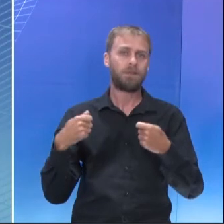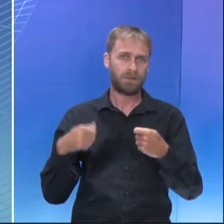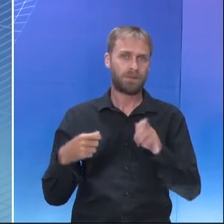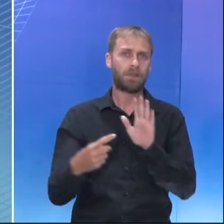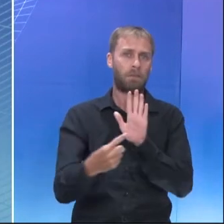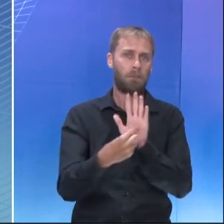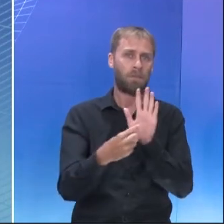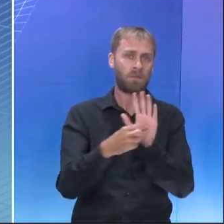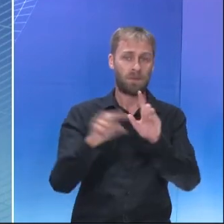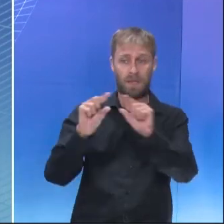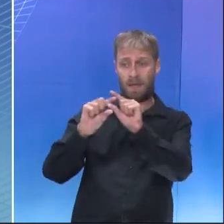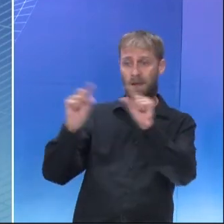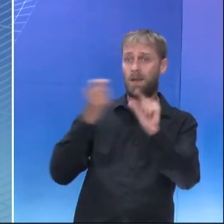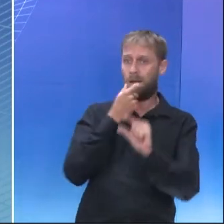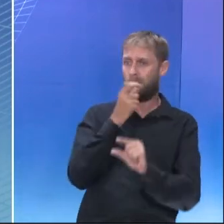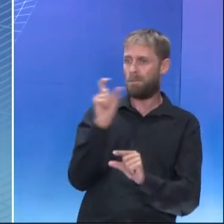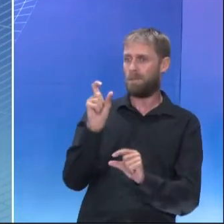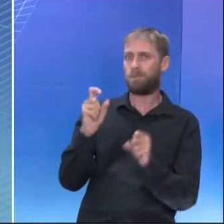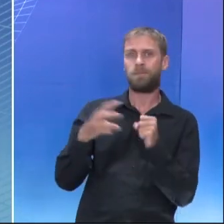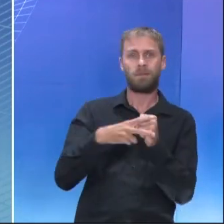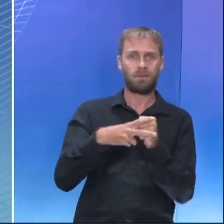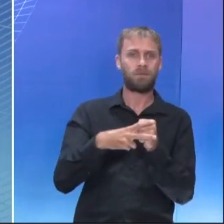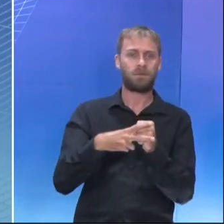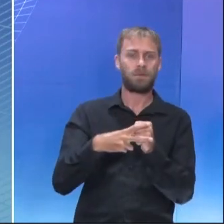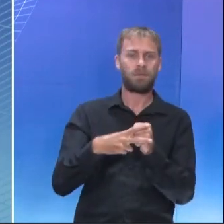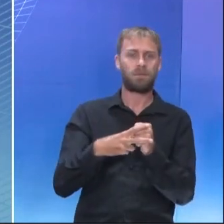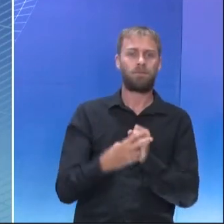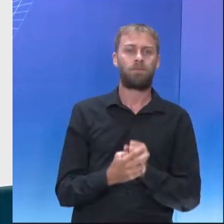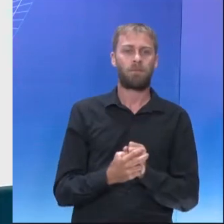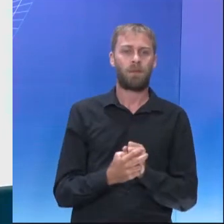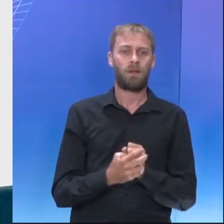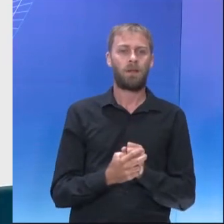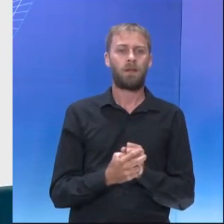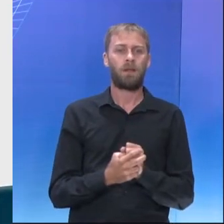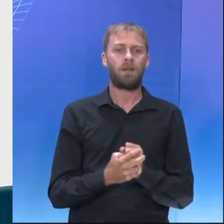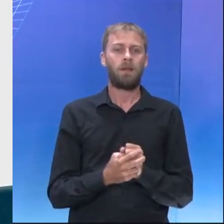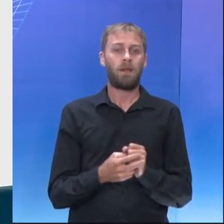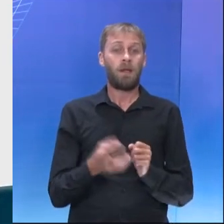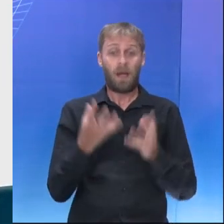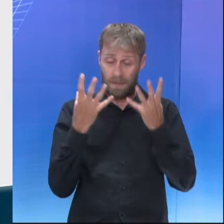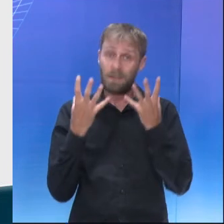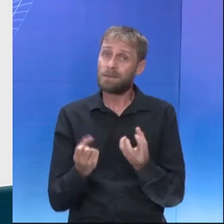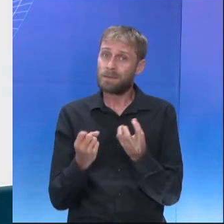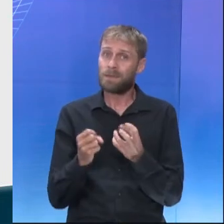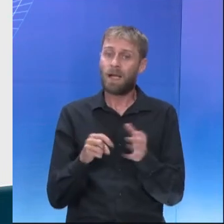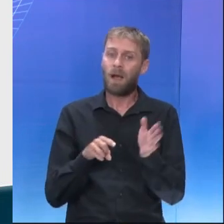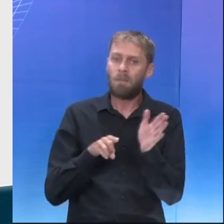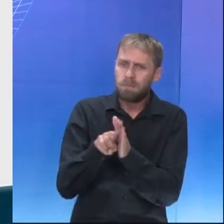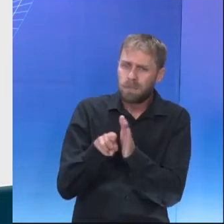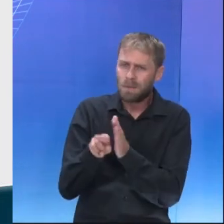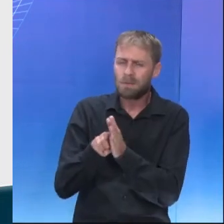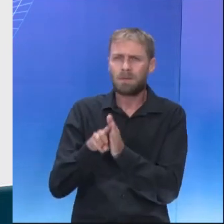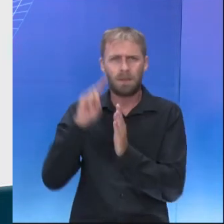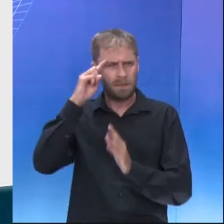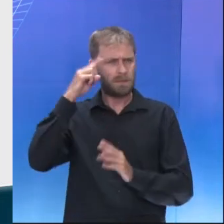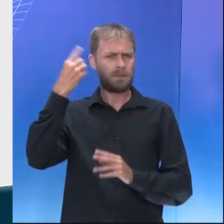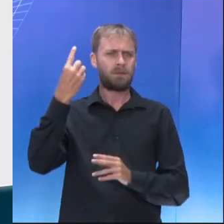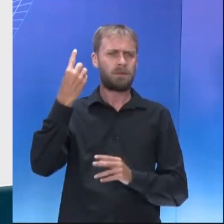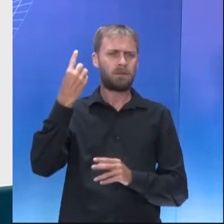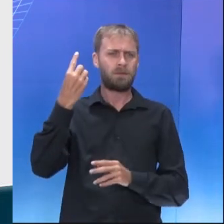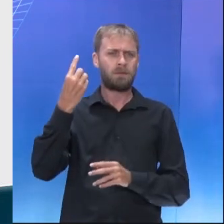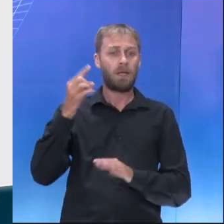pode ser o gerúndio. Quais são esses verbos? Agree, ask,